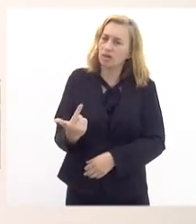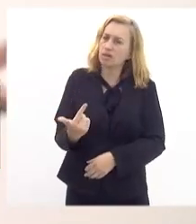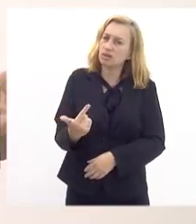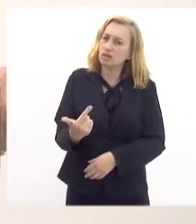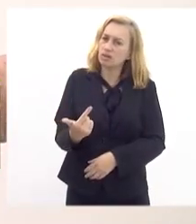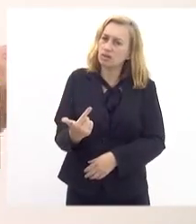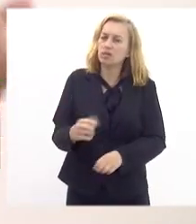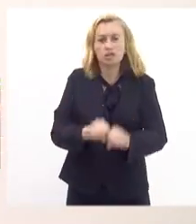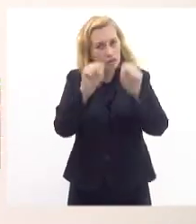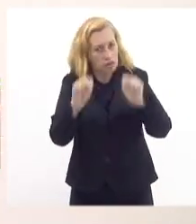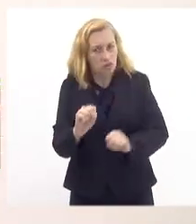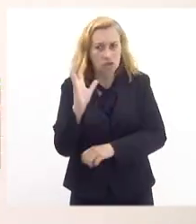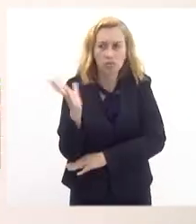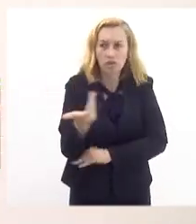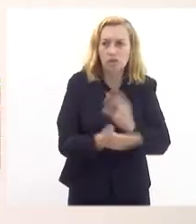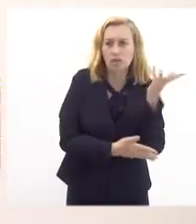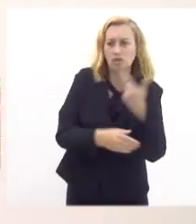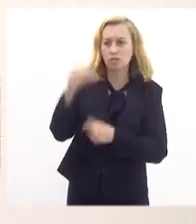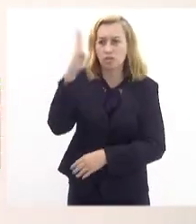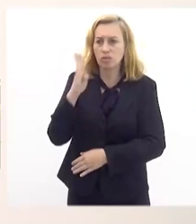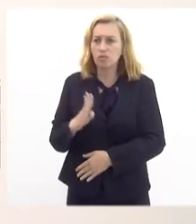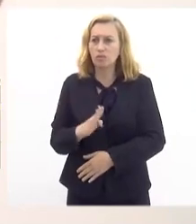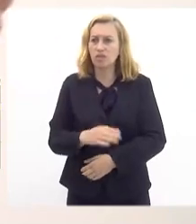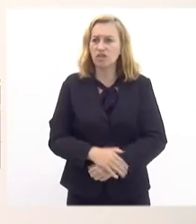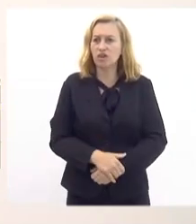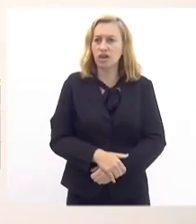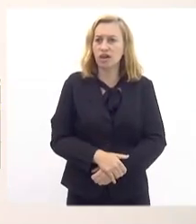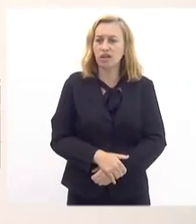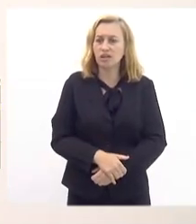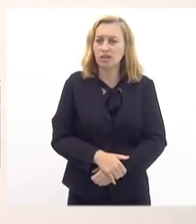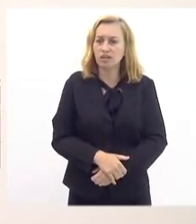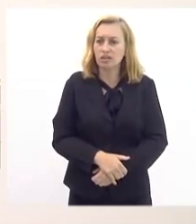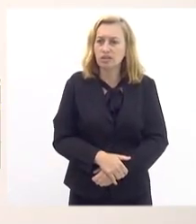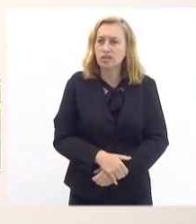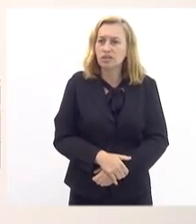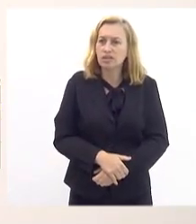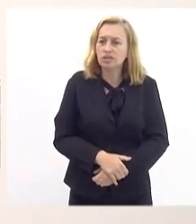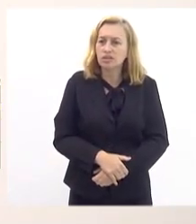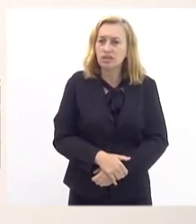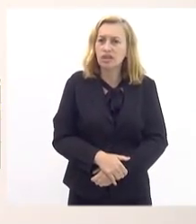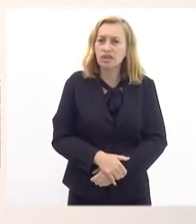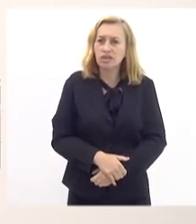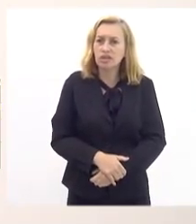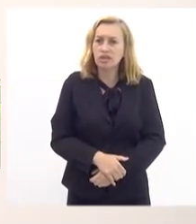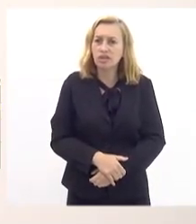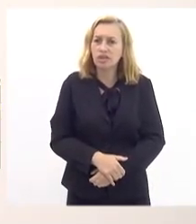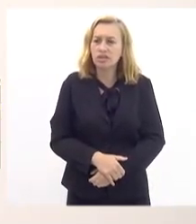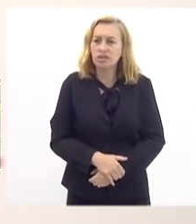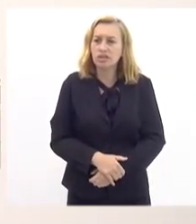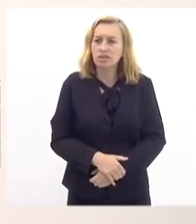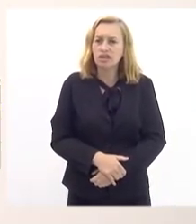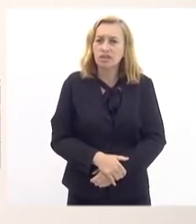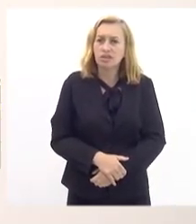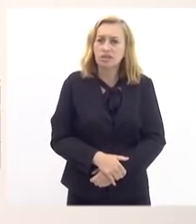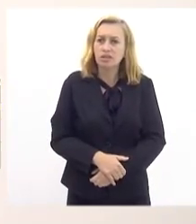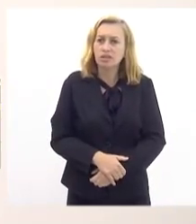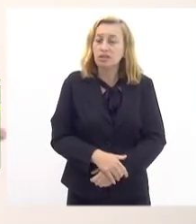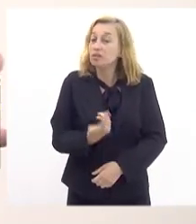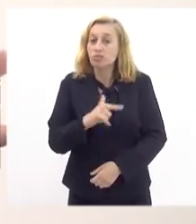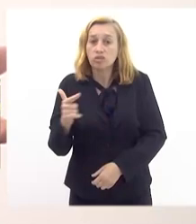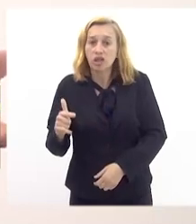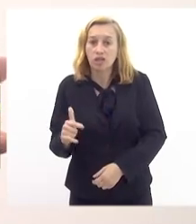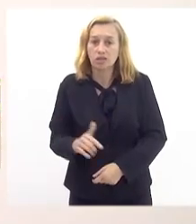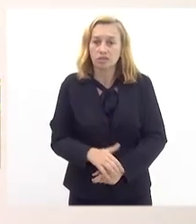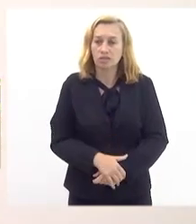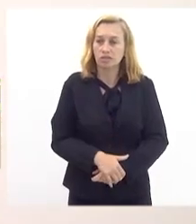fez com que o sistema Ambiental no Brasil tornou-se o instrumento cartorial né Você sabia que só documento ou seja não existe